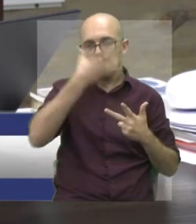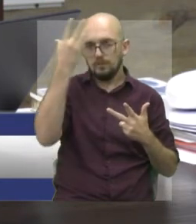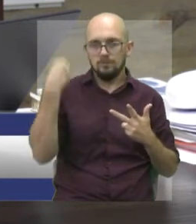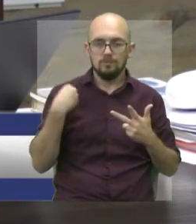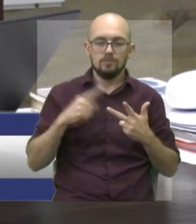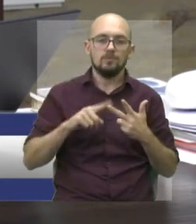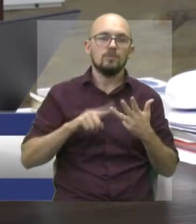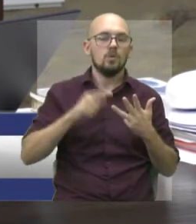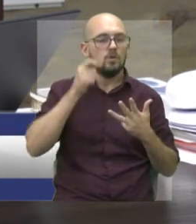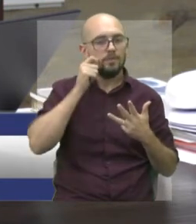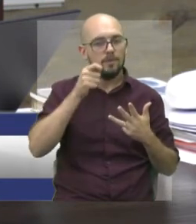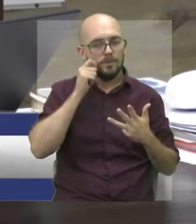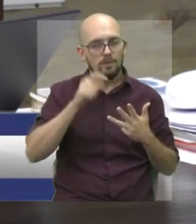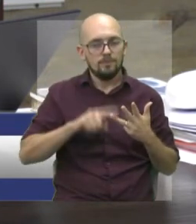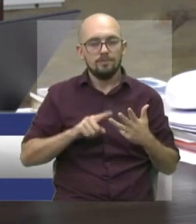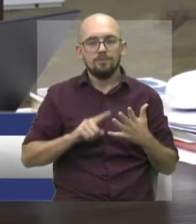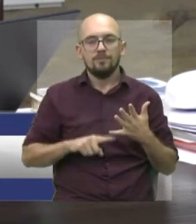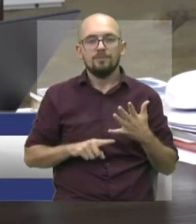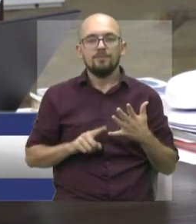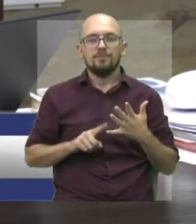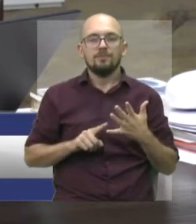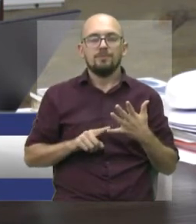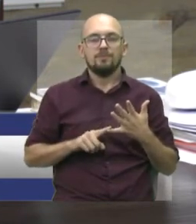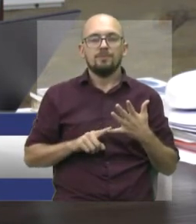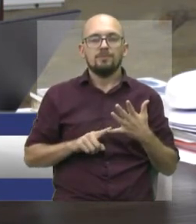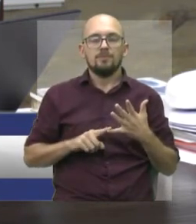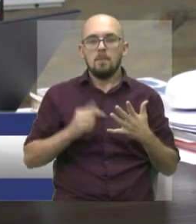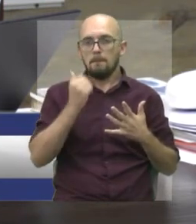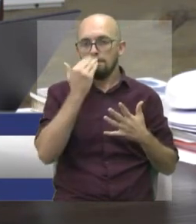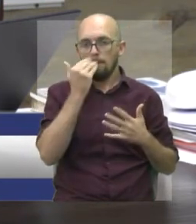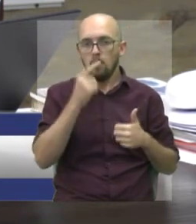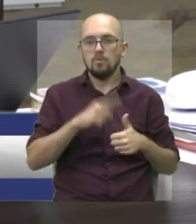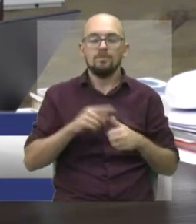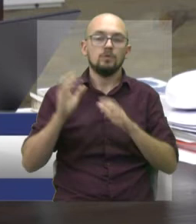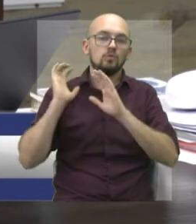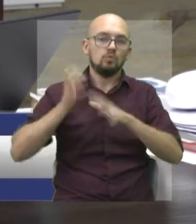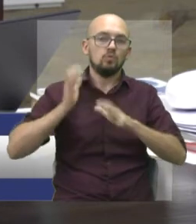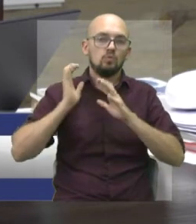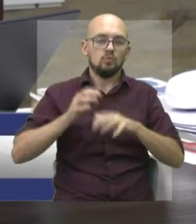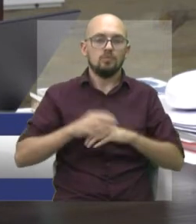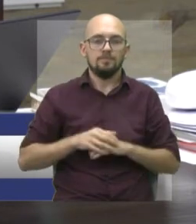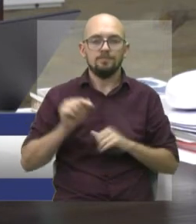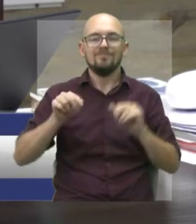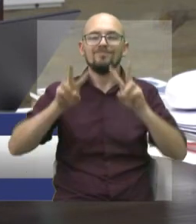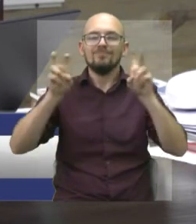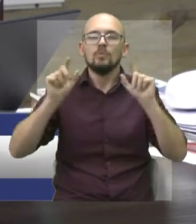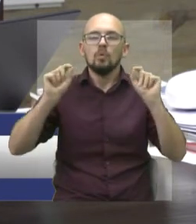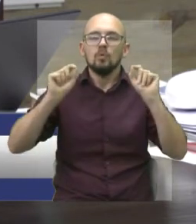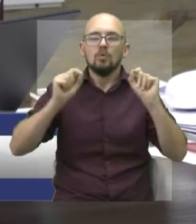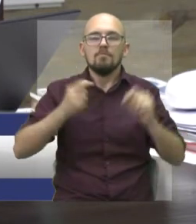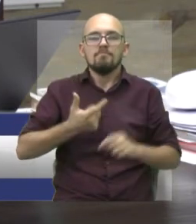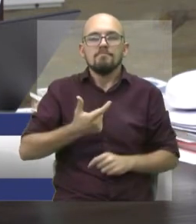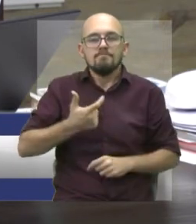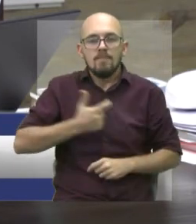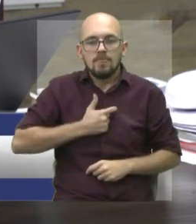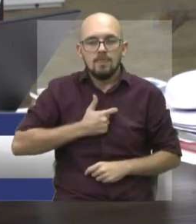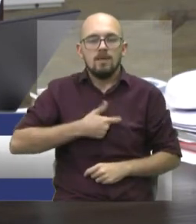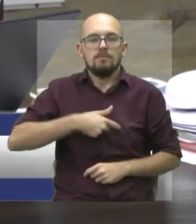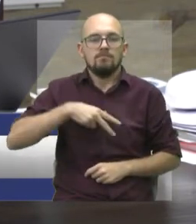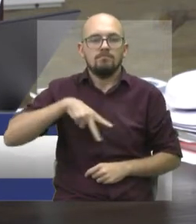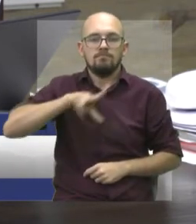Adenilson Domingos Ormeda, José Carlos Borgo e Tito Coloneto. Concede medalha do